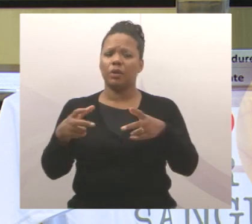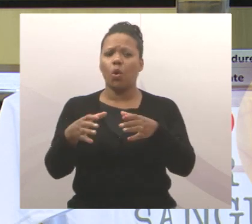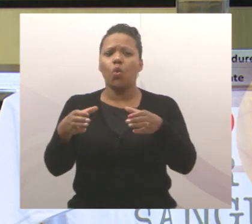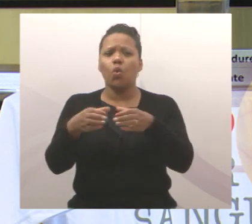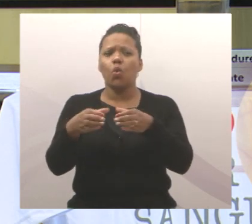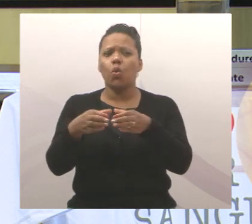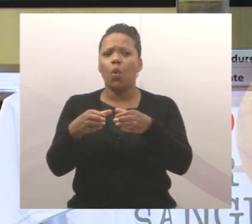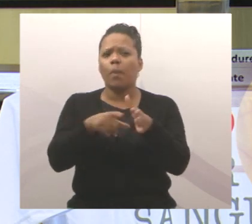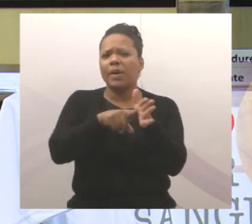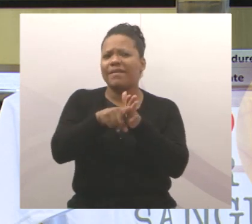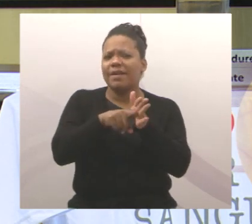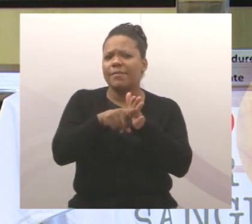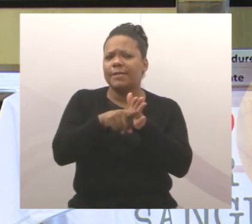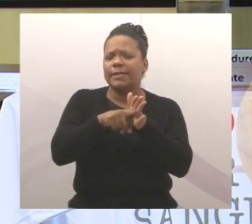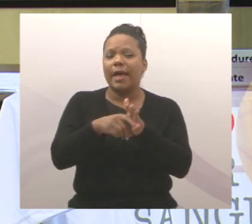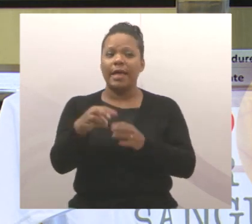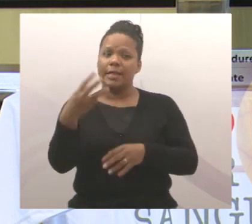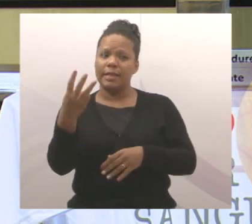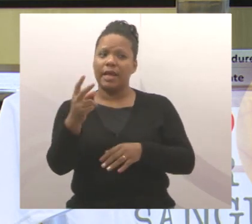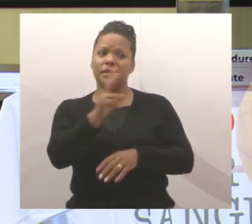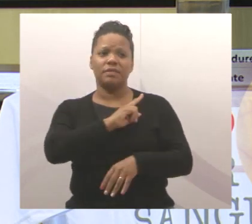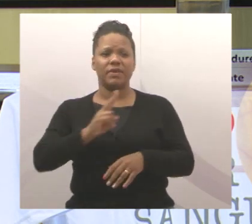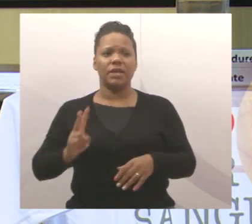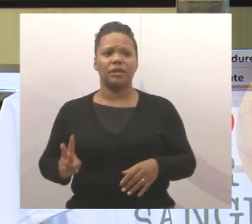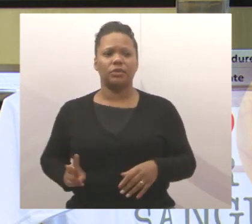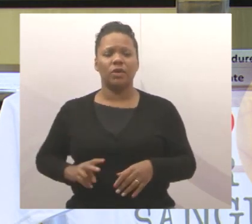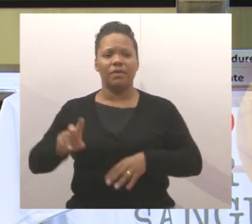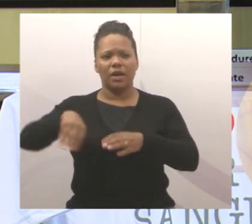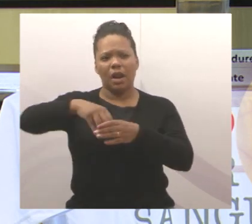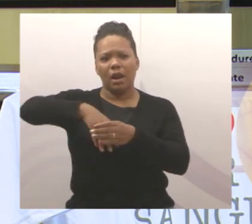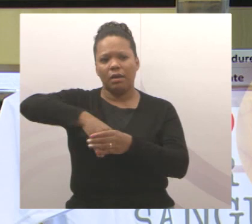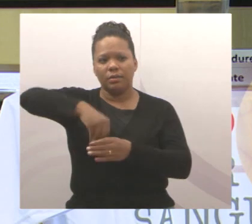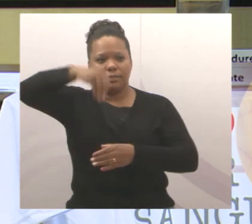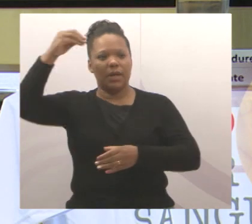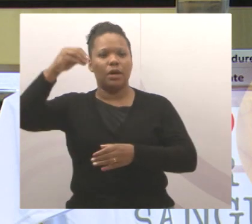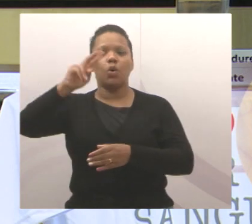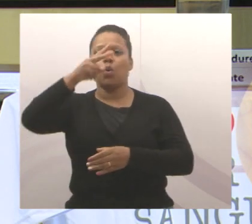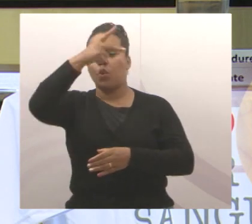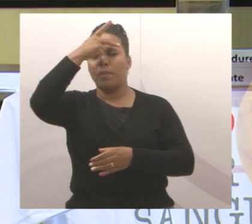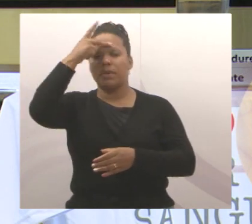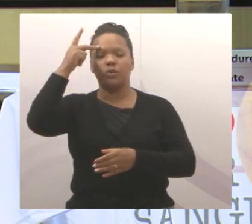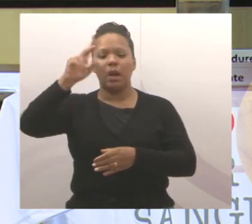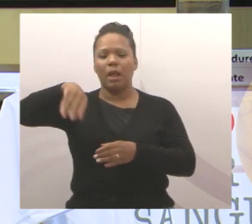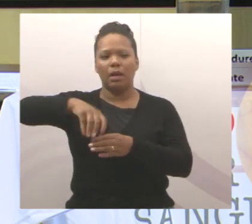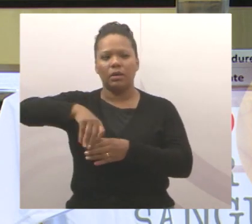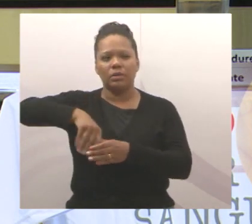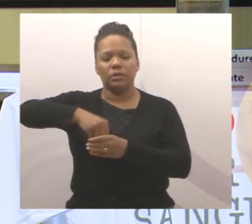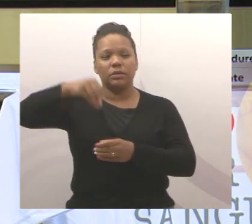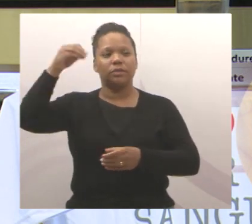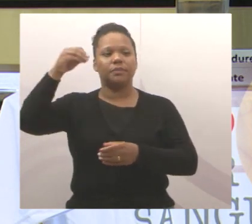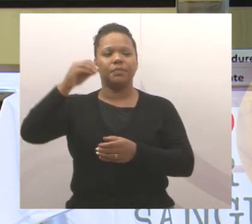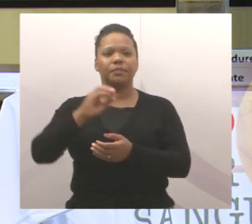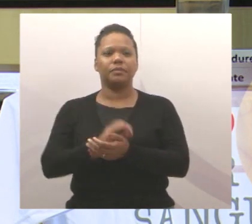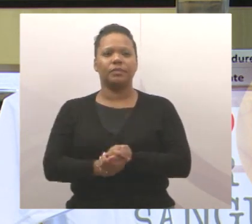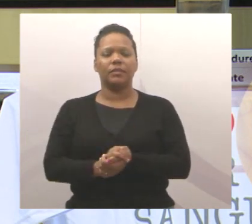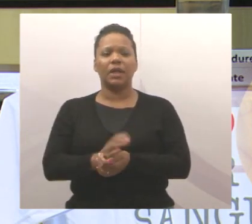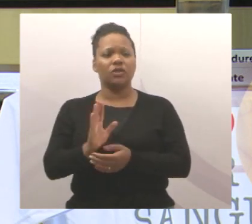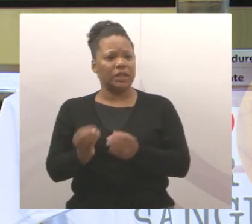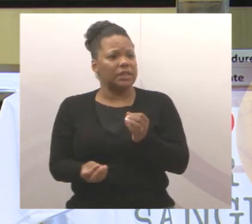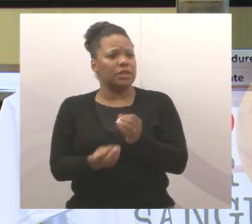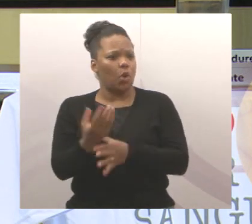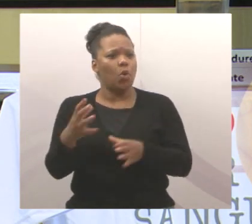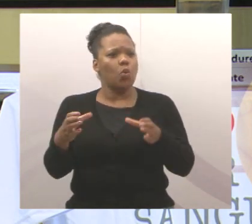comissão processante, composta por 3 vereadores, sorteados dentre os desimpedidos. Após a instalação da